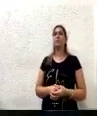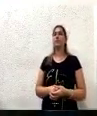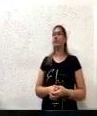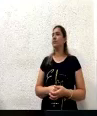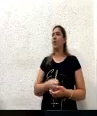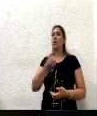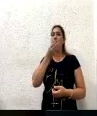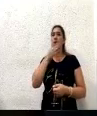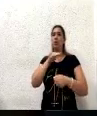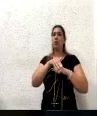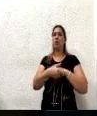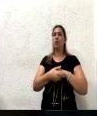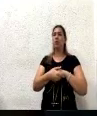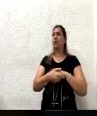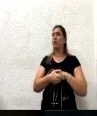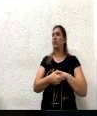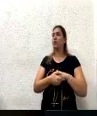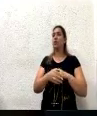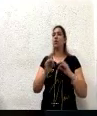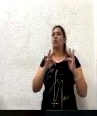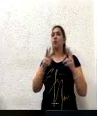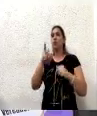Boa noite, nobre presidente, à mesa.